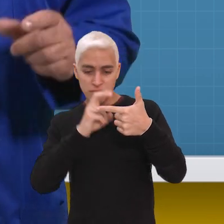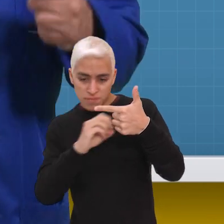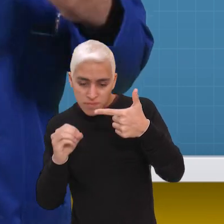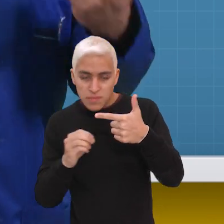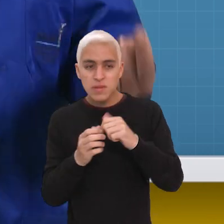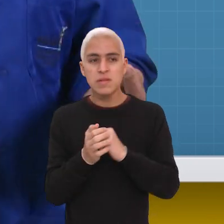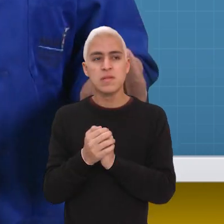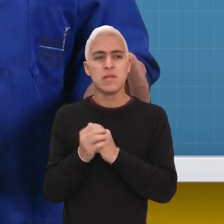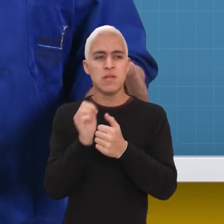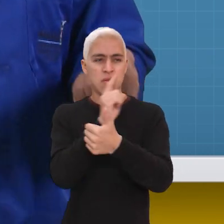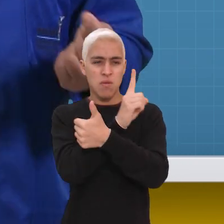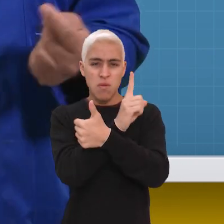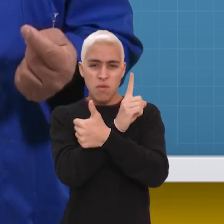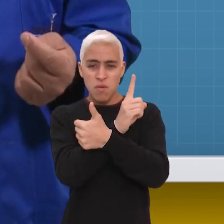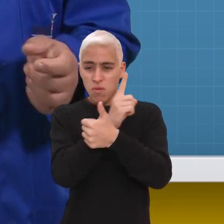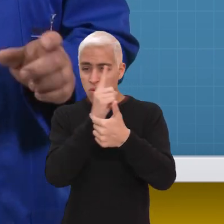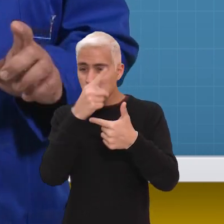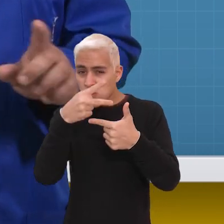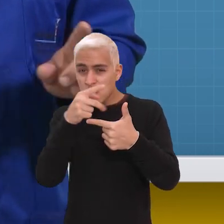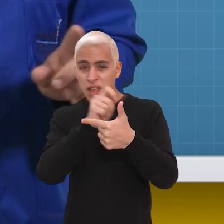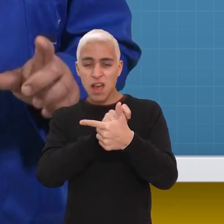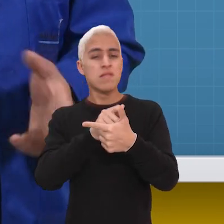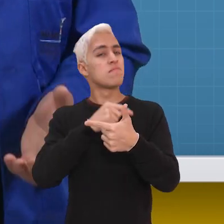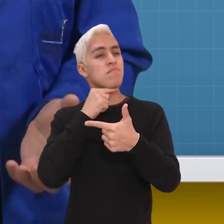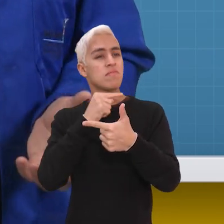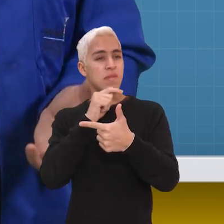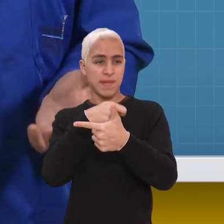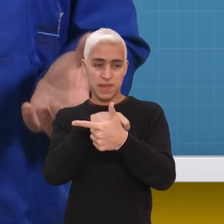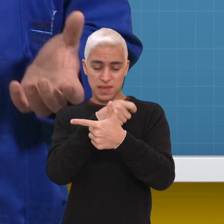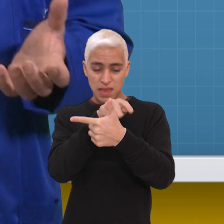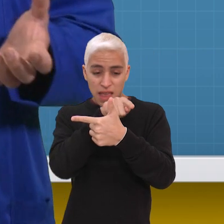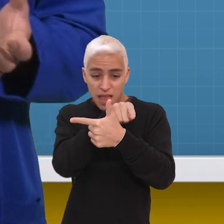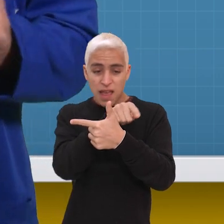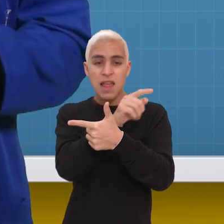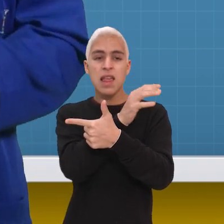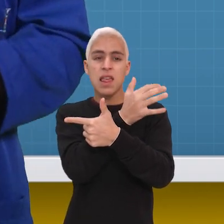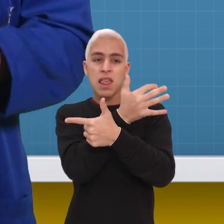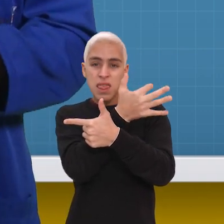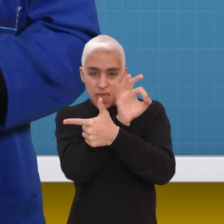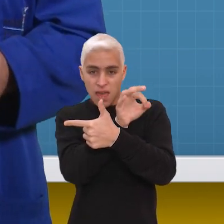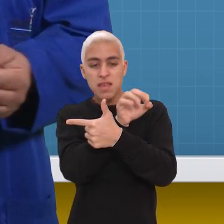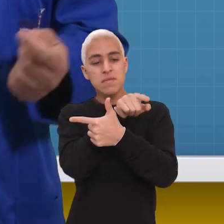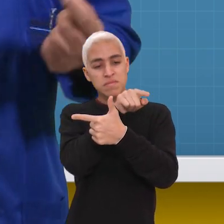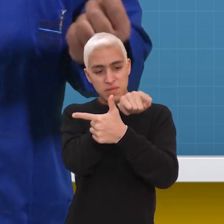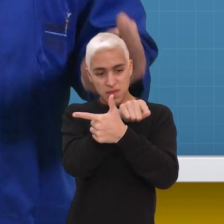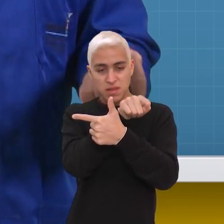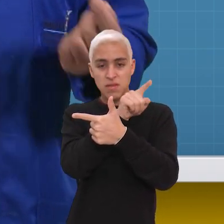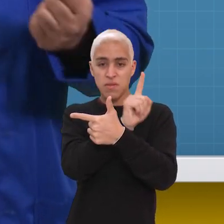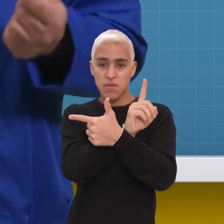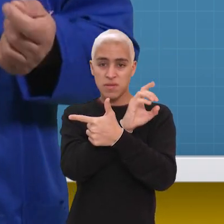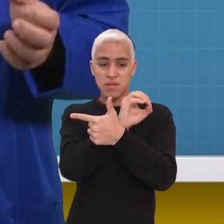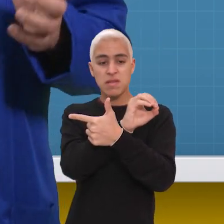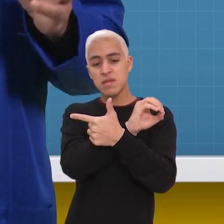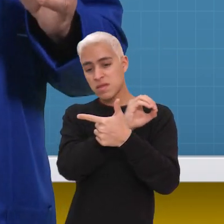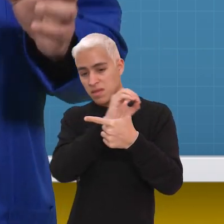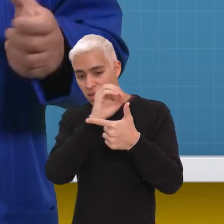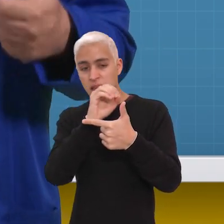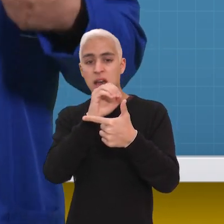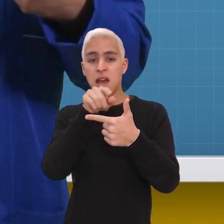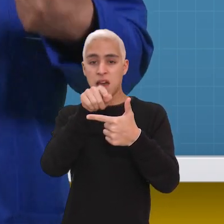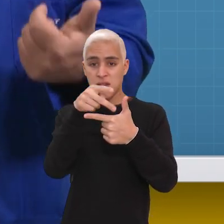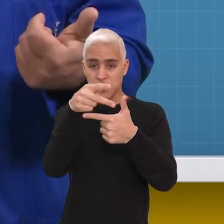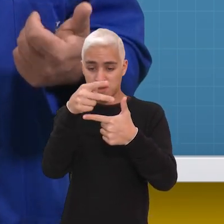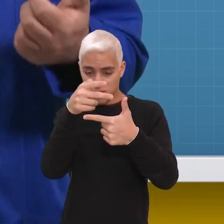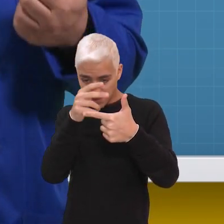né? O 1 consegue dividir pelo 2? Não, então ele precisa da ajuda do vizinho. O 1 e o 0 formam